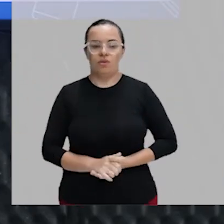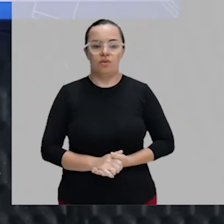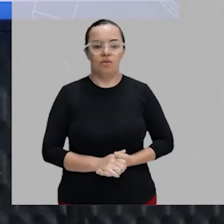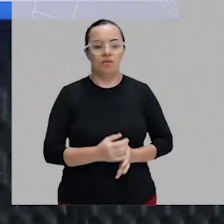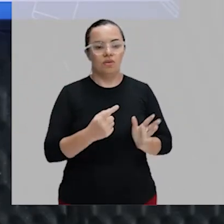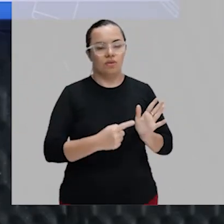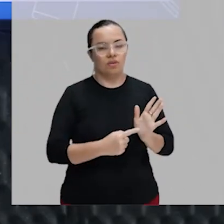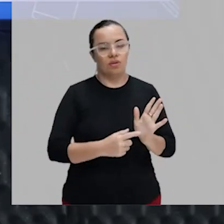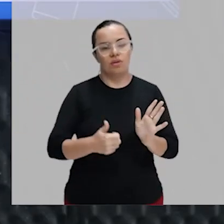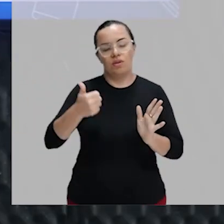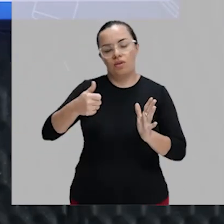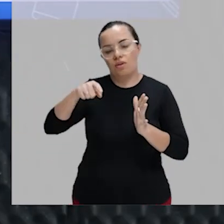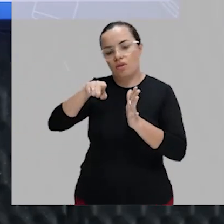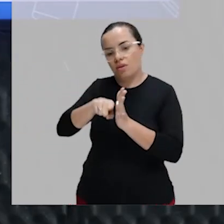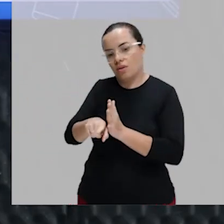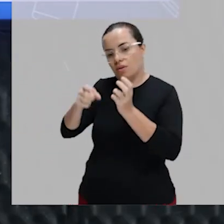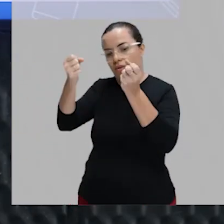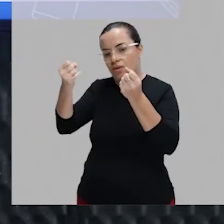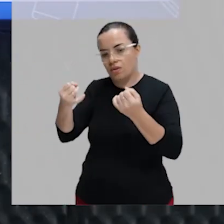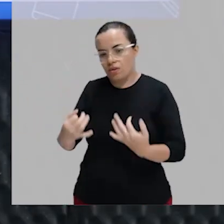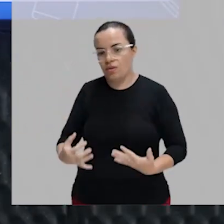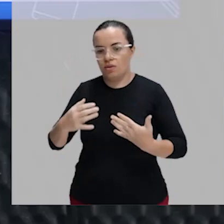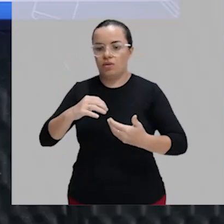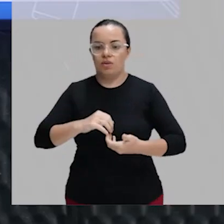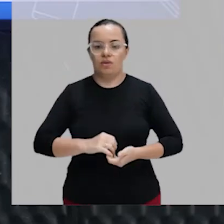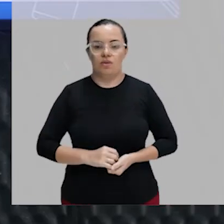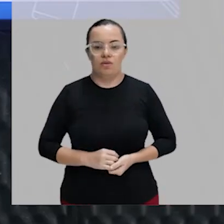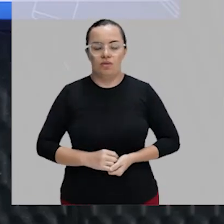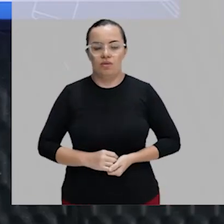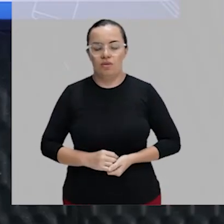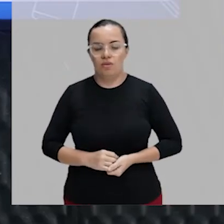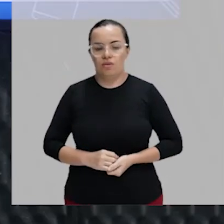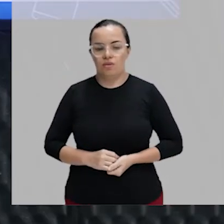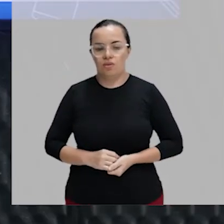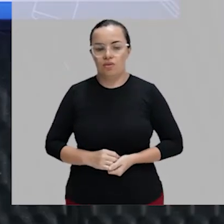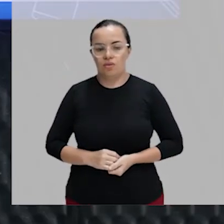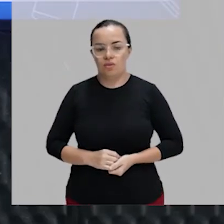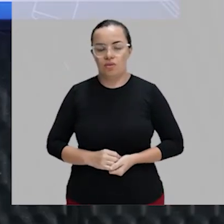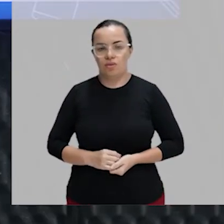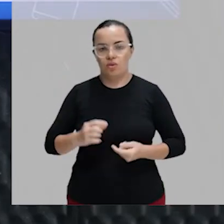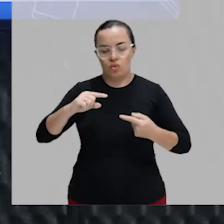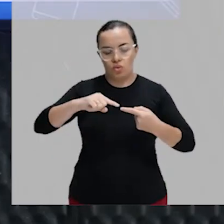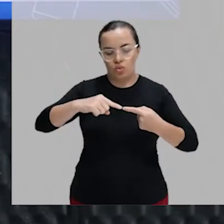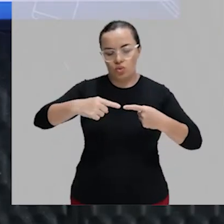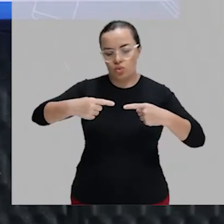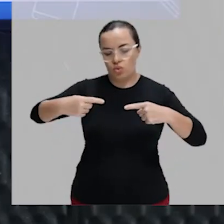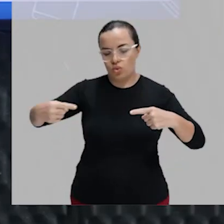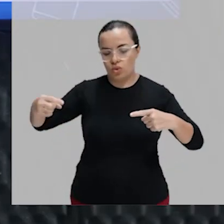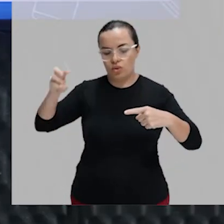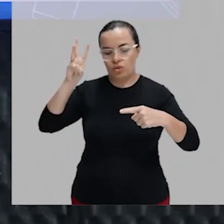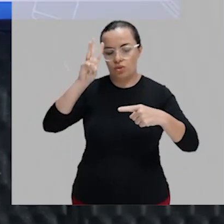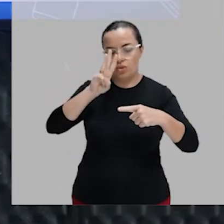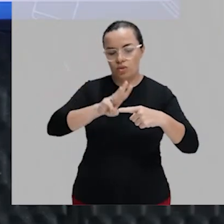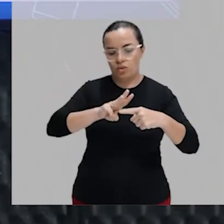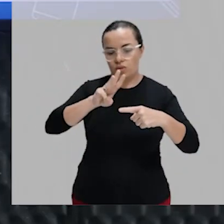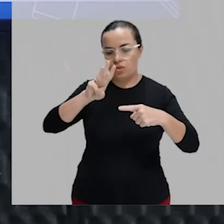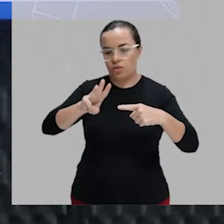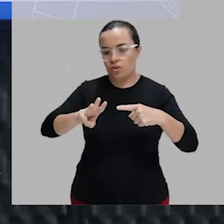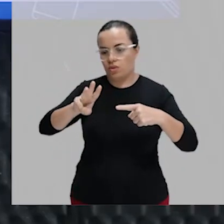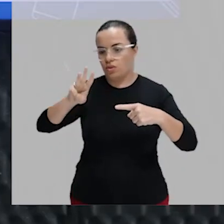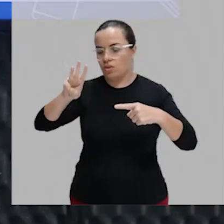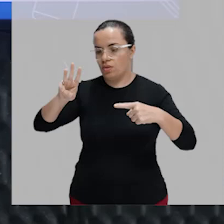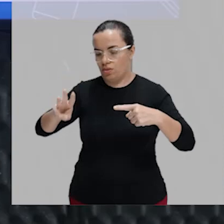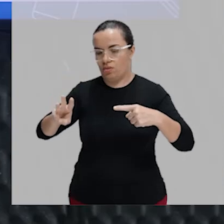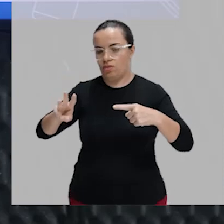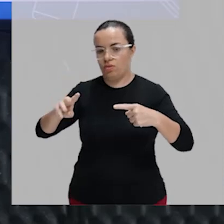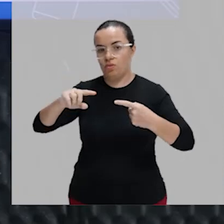enunciado está falando aqui sobre os códons que estão presentes no RNA mensageiro. Vamos lembrar que o